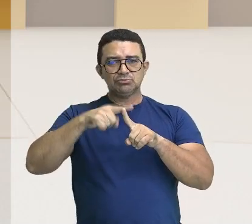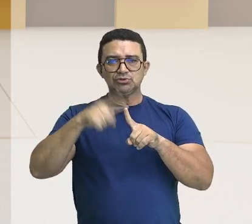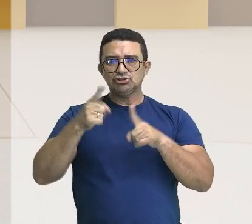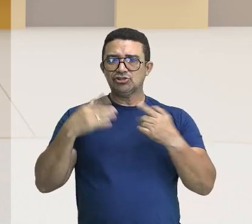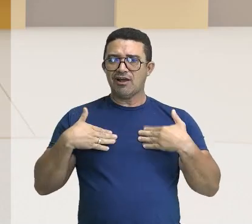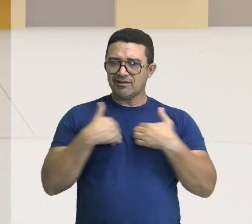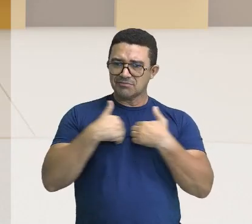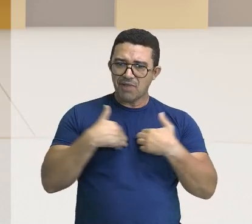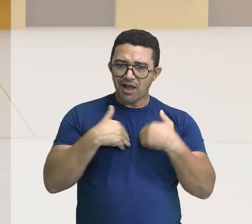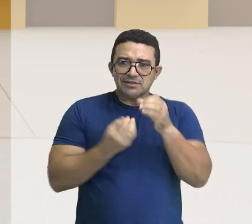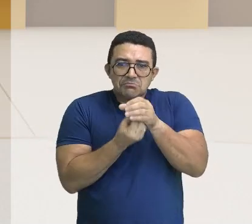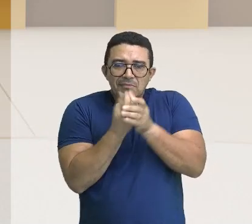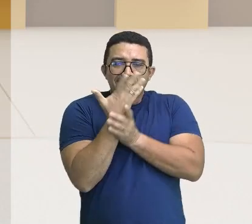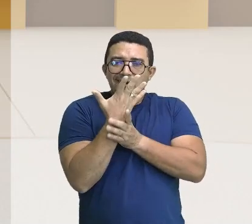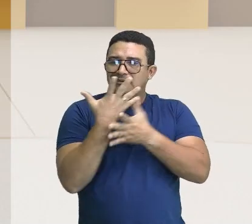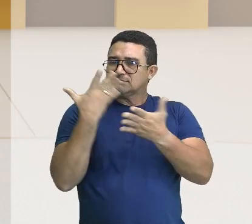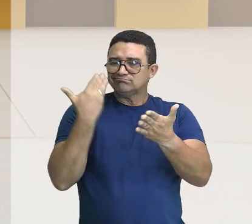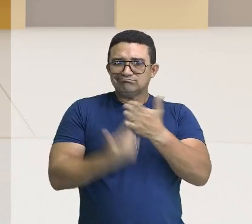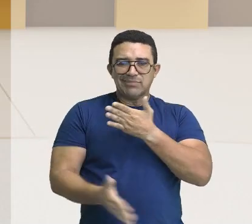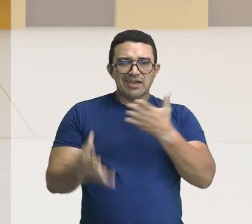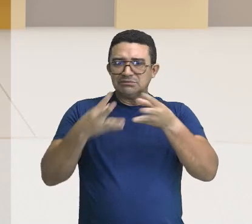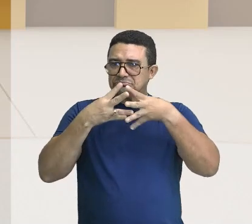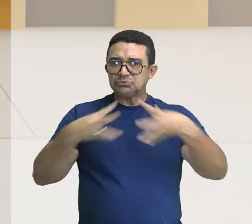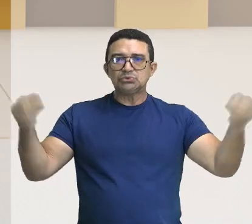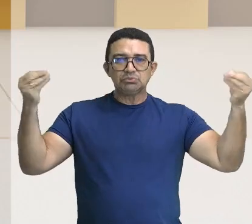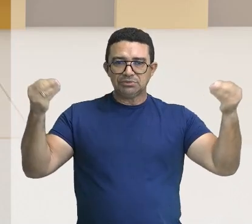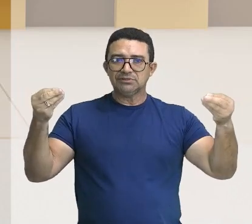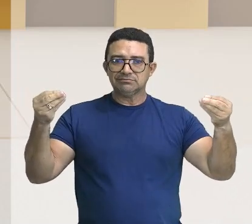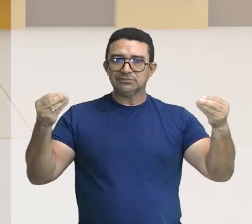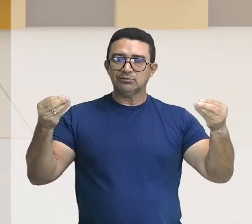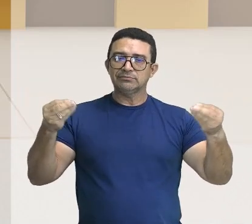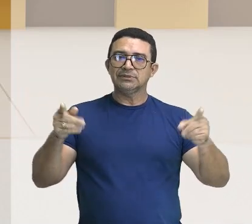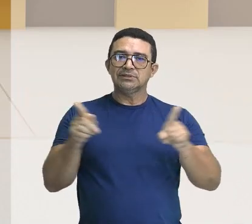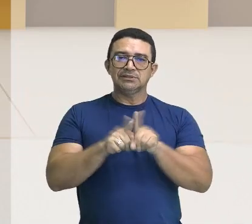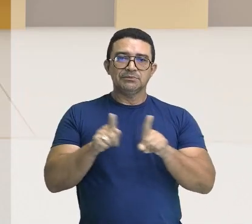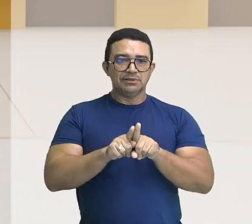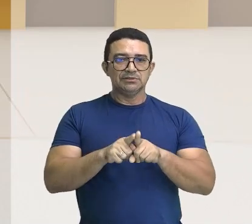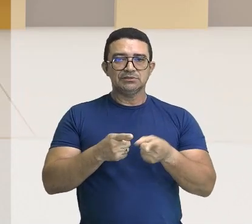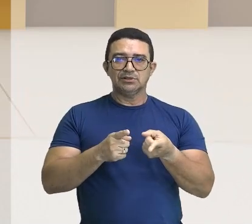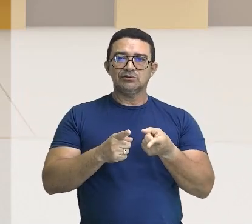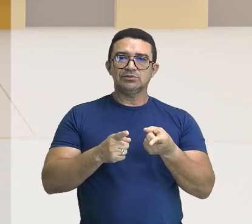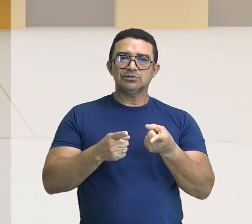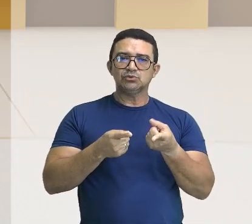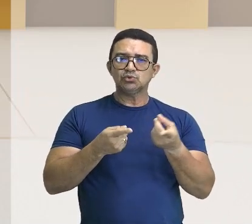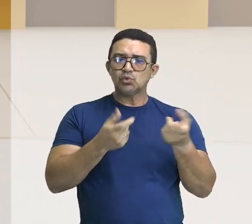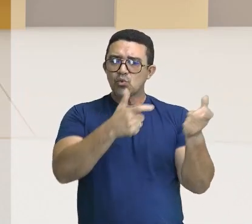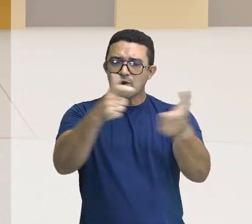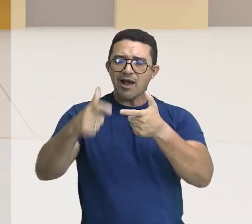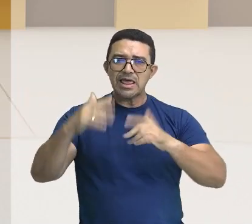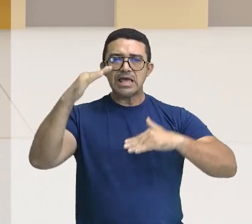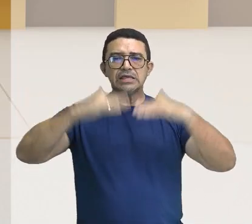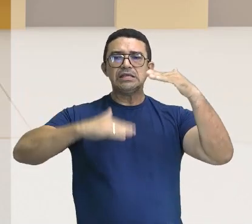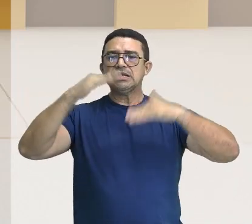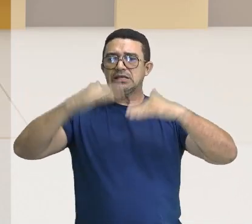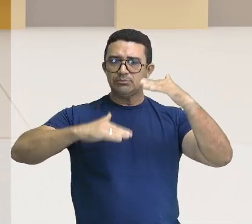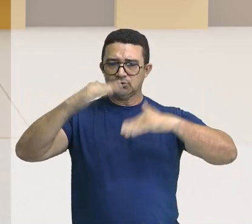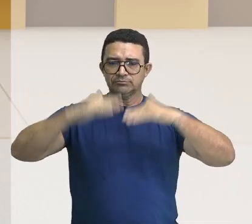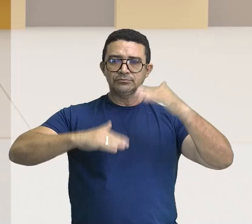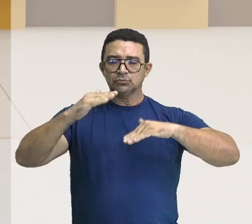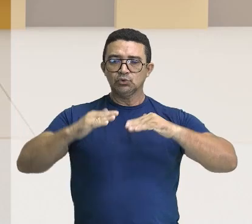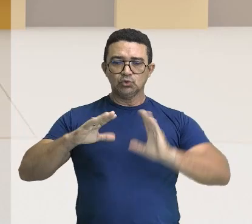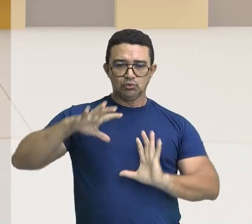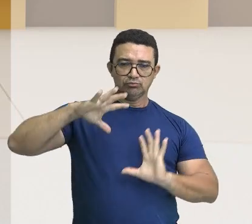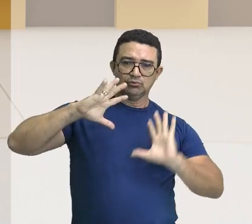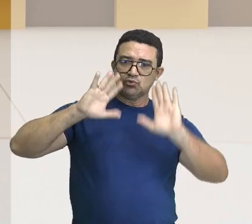espécies, afetando a diversidade biológica e os delicados equilíbrios dos ecossistemas.